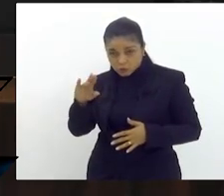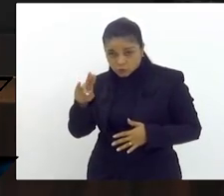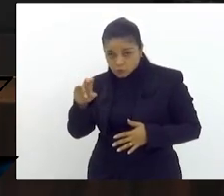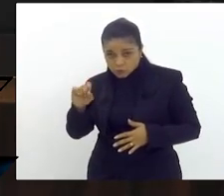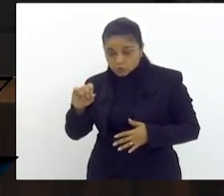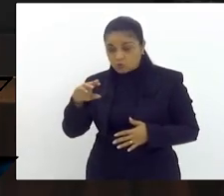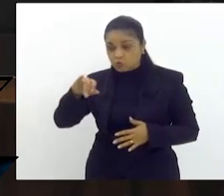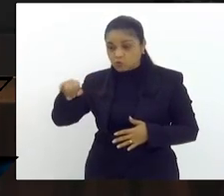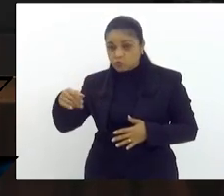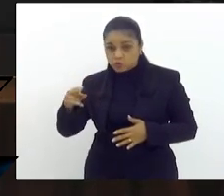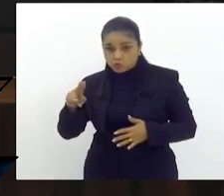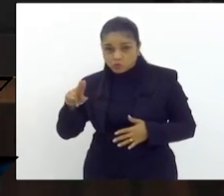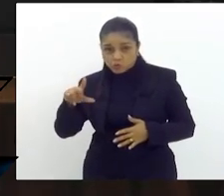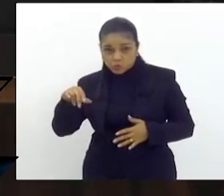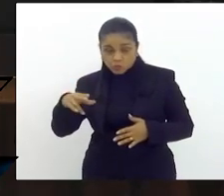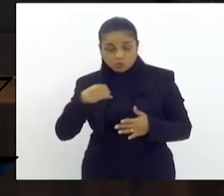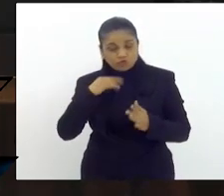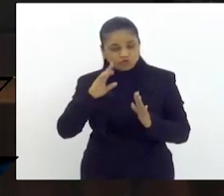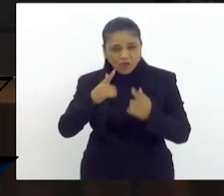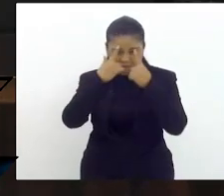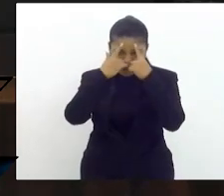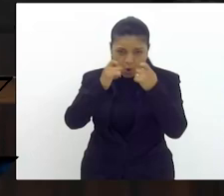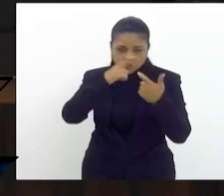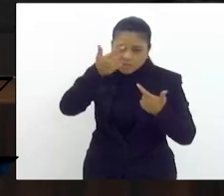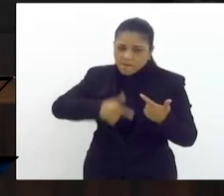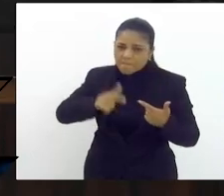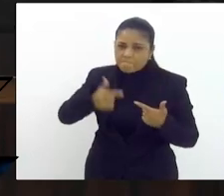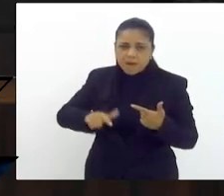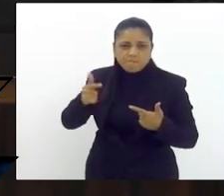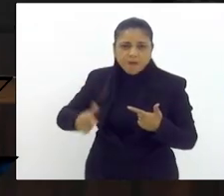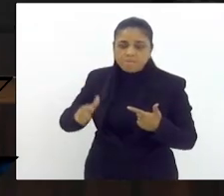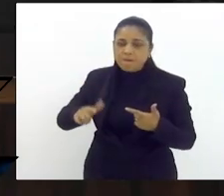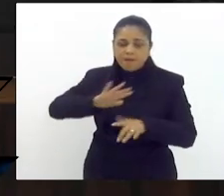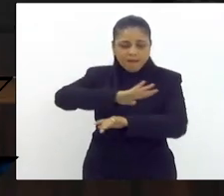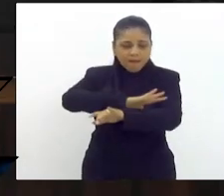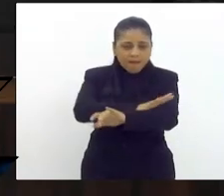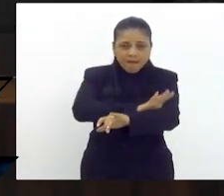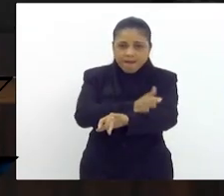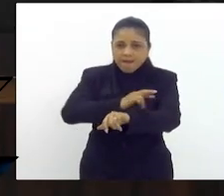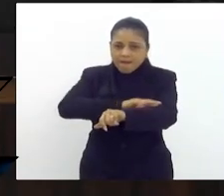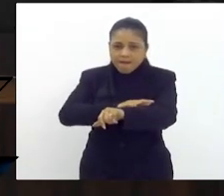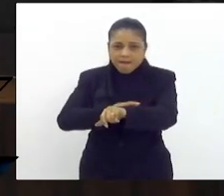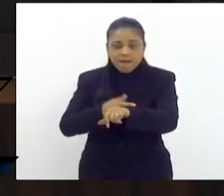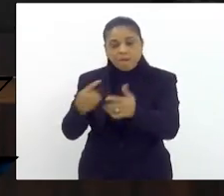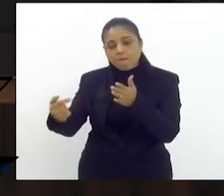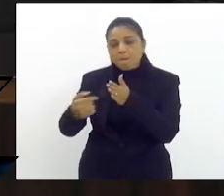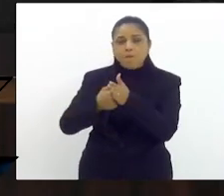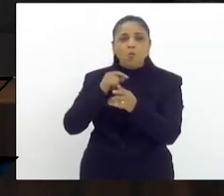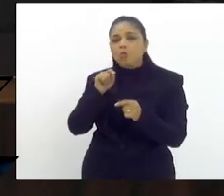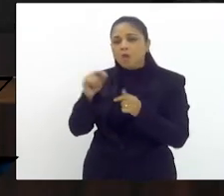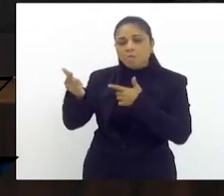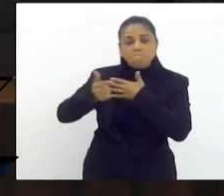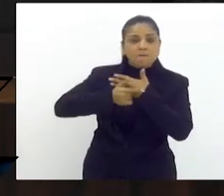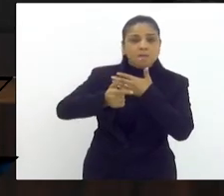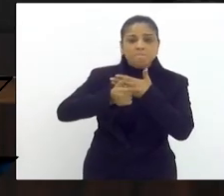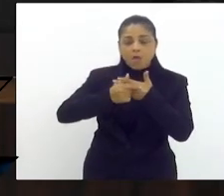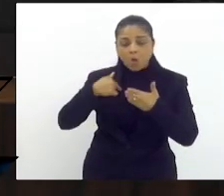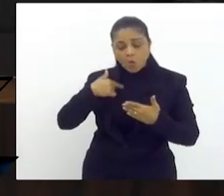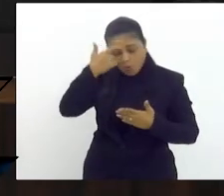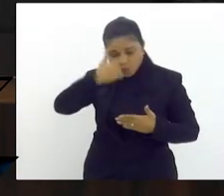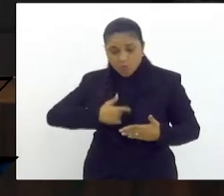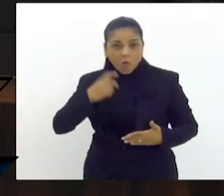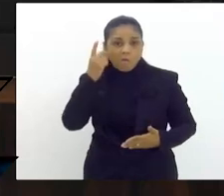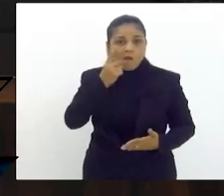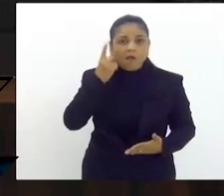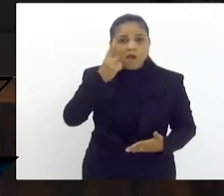de atos de violência que traduzidos como ato de racismo eu fiquei me perguntando Qual seria o nosso papel enquanto parlamentar